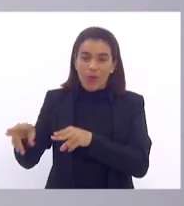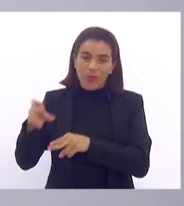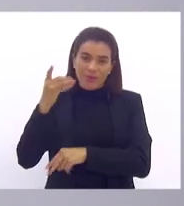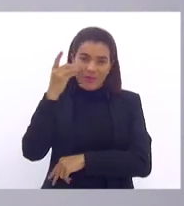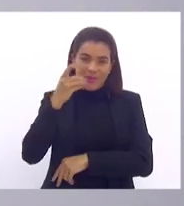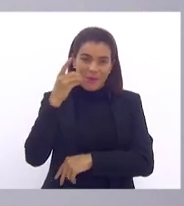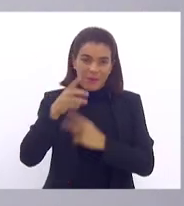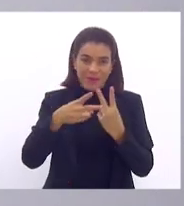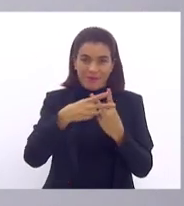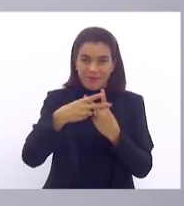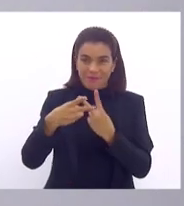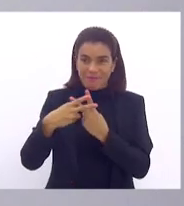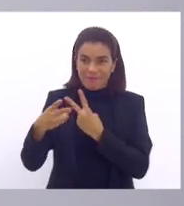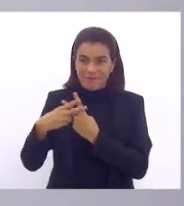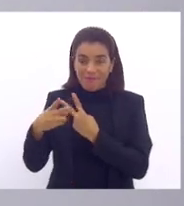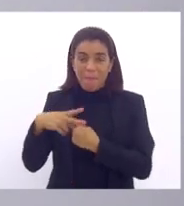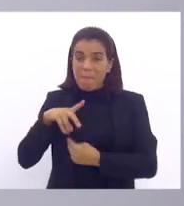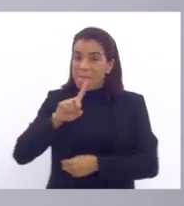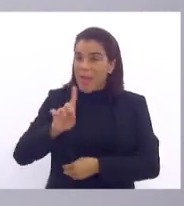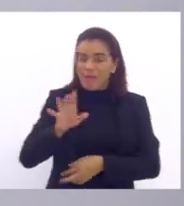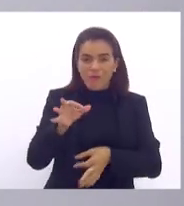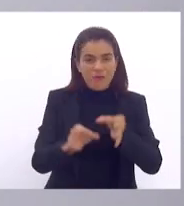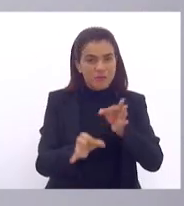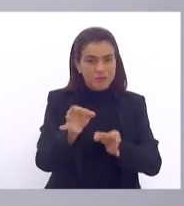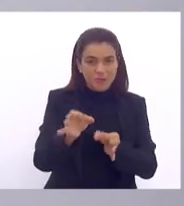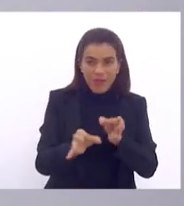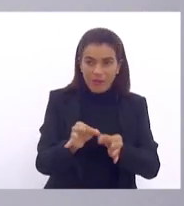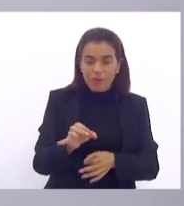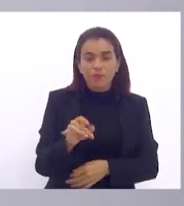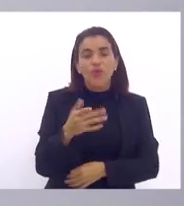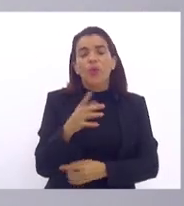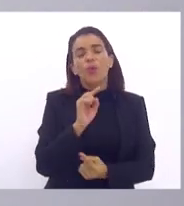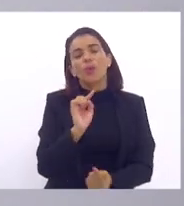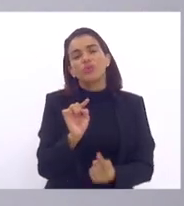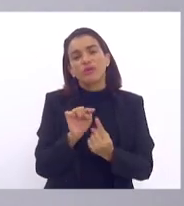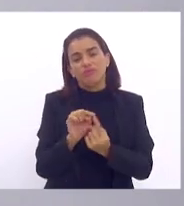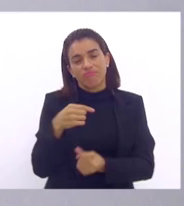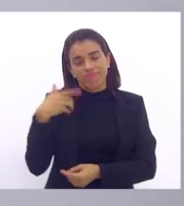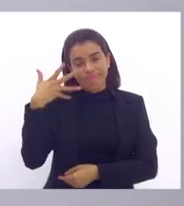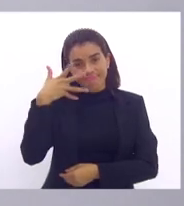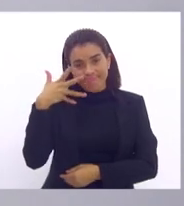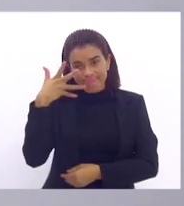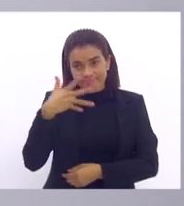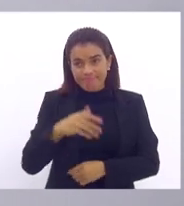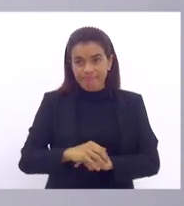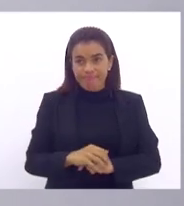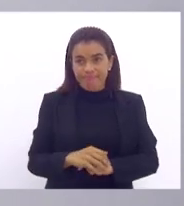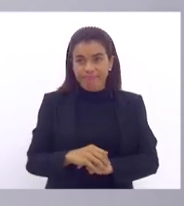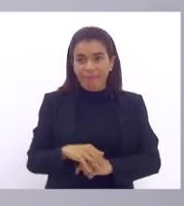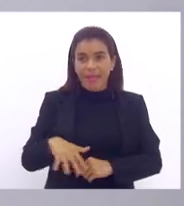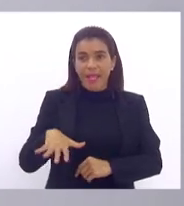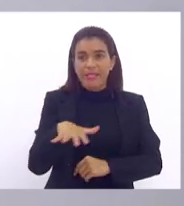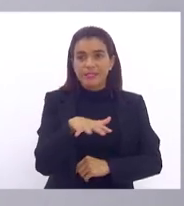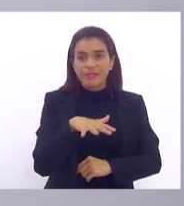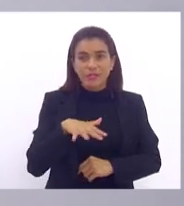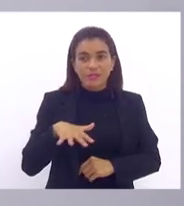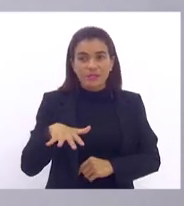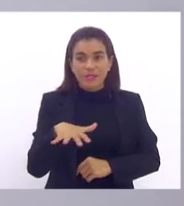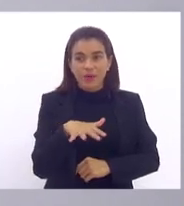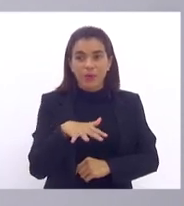e e sem ser ouvido o que que ponto que eu quero chegar eh A questão aqui eu não